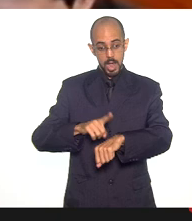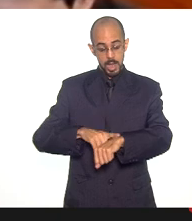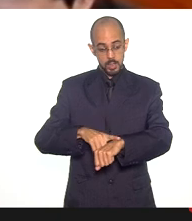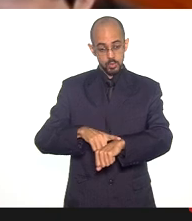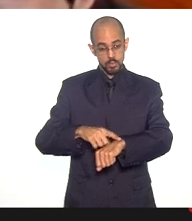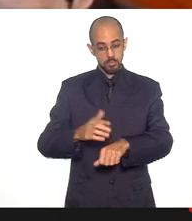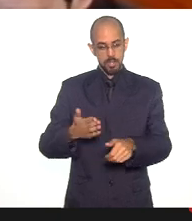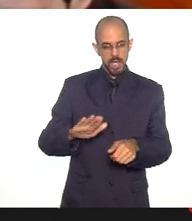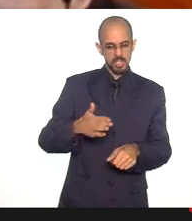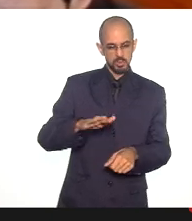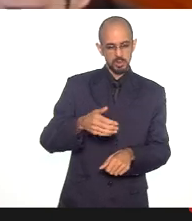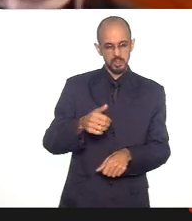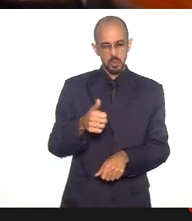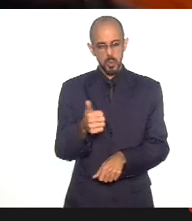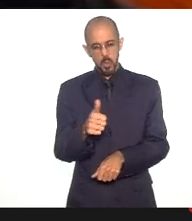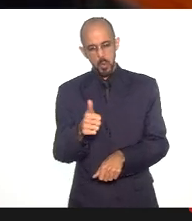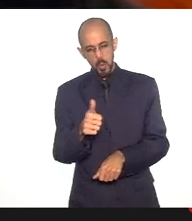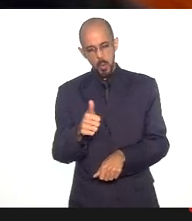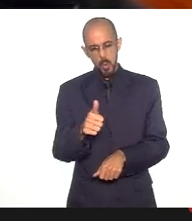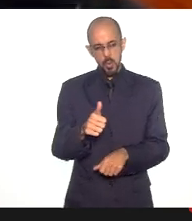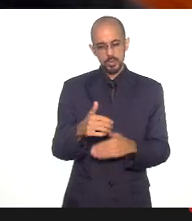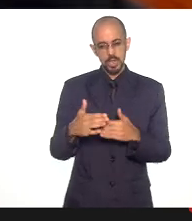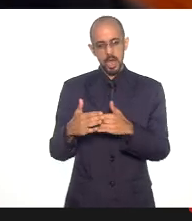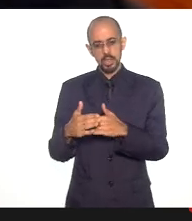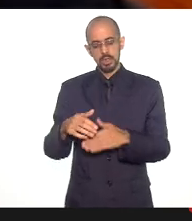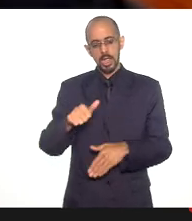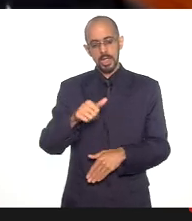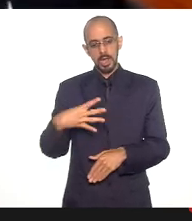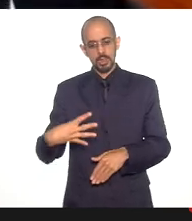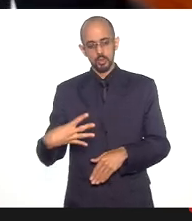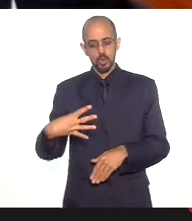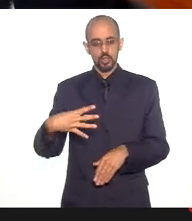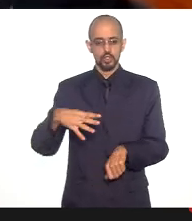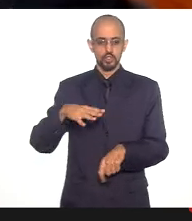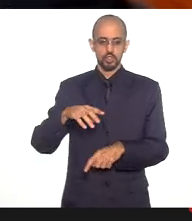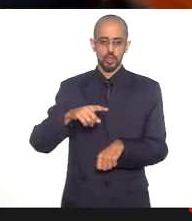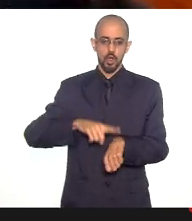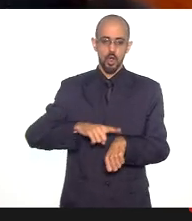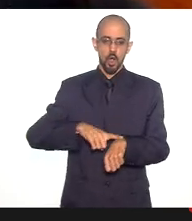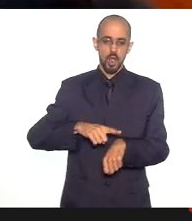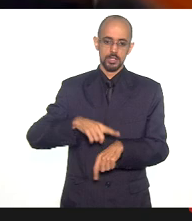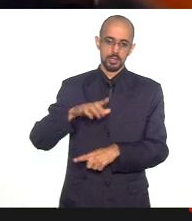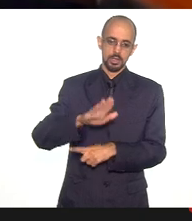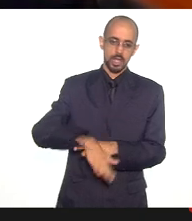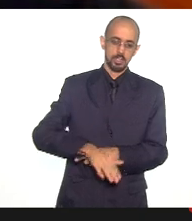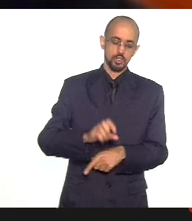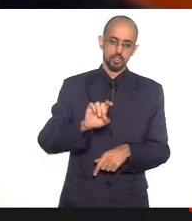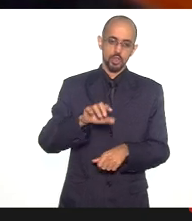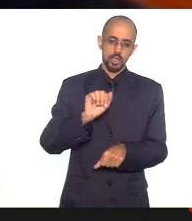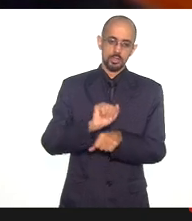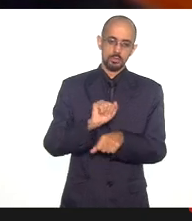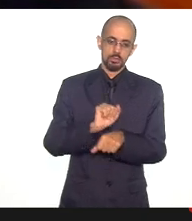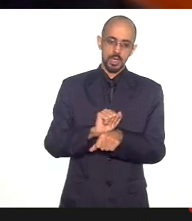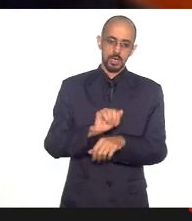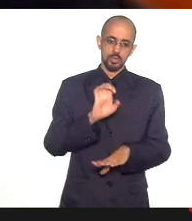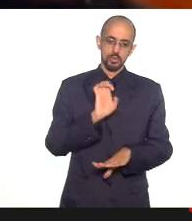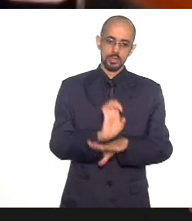entre 11 horas e 14 horas da manhã. Estou aguardando, então, aí a sua confirmação do Estado do Rio de